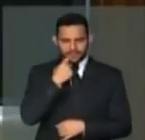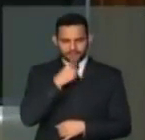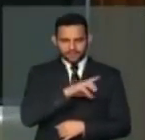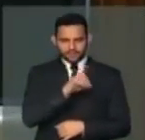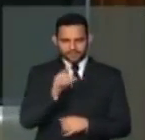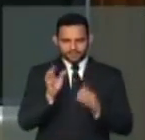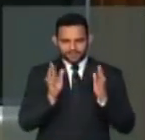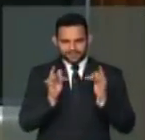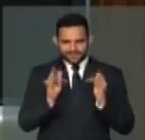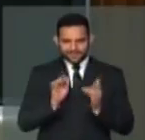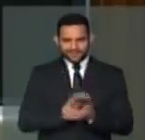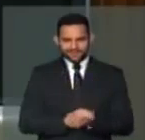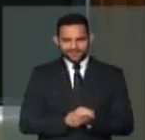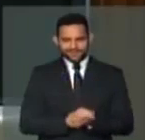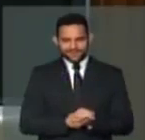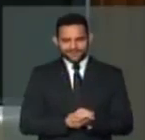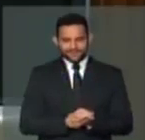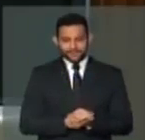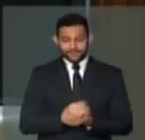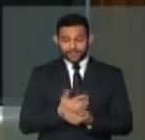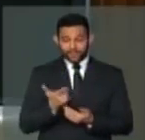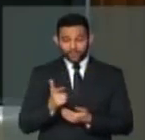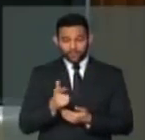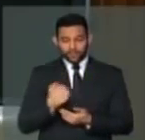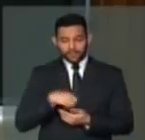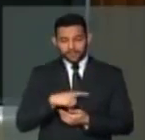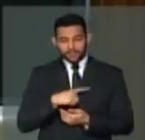dos namorados. Então, não dá para a gente